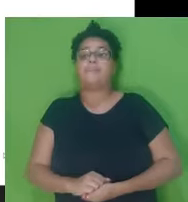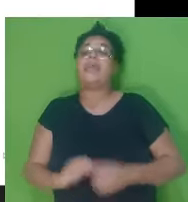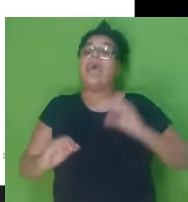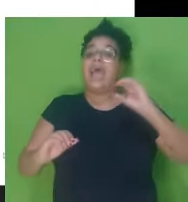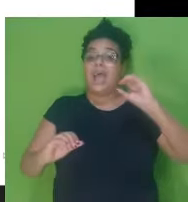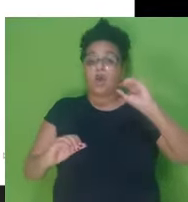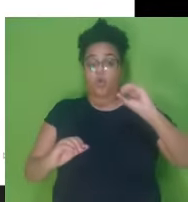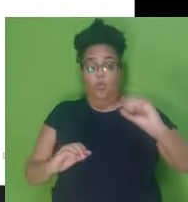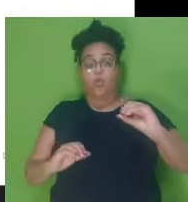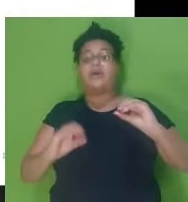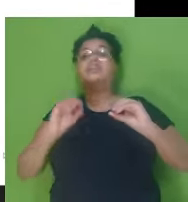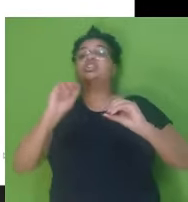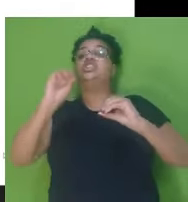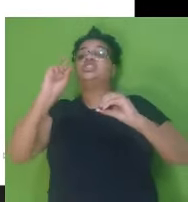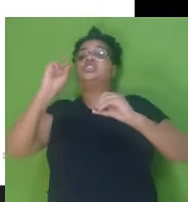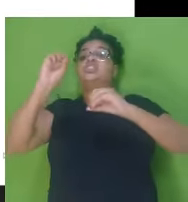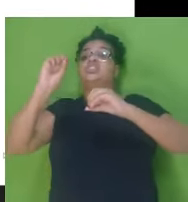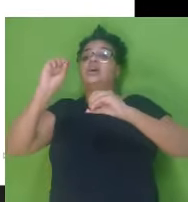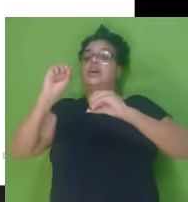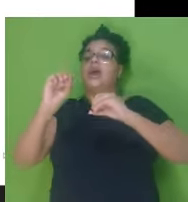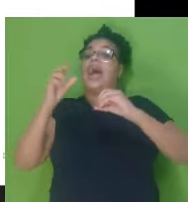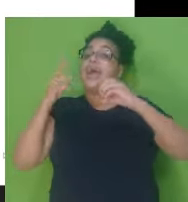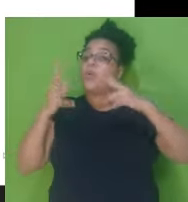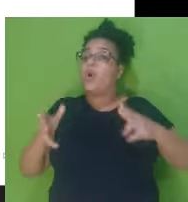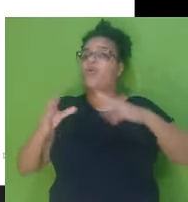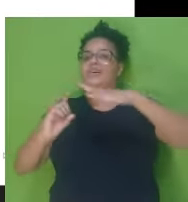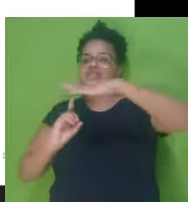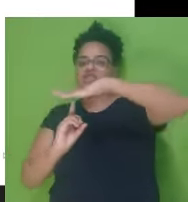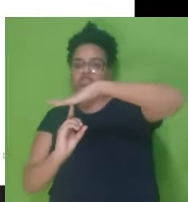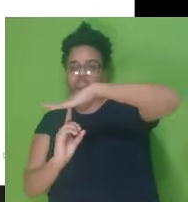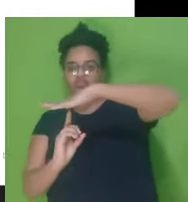né, é igual a divisor vezes quociente.